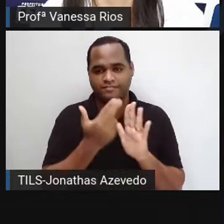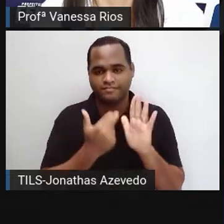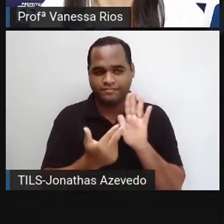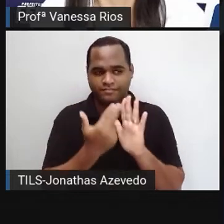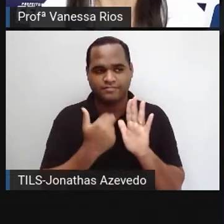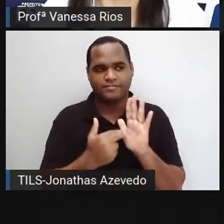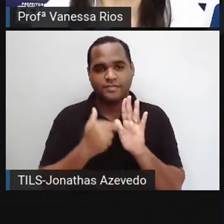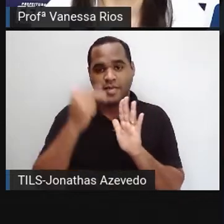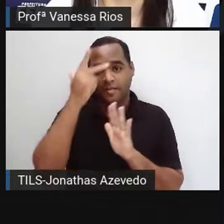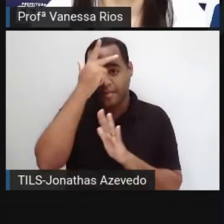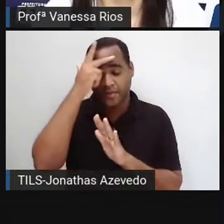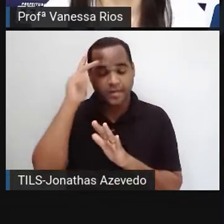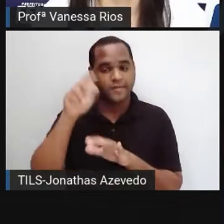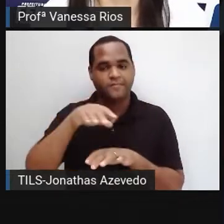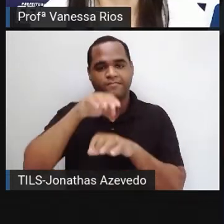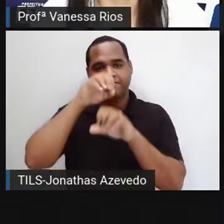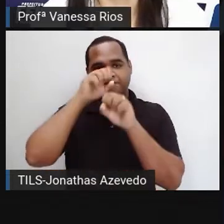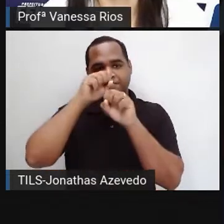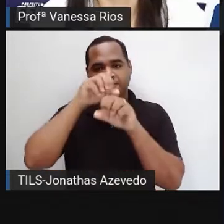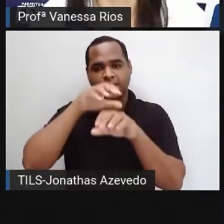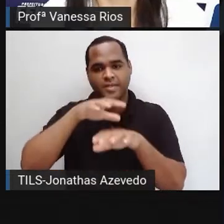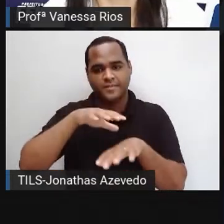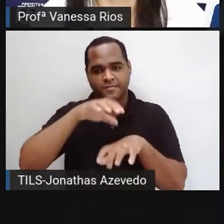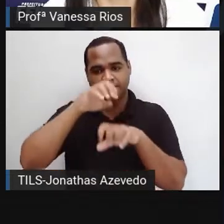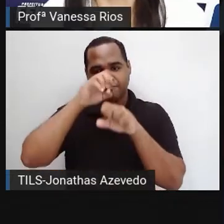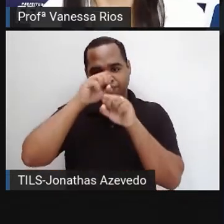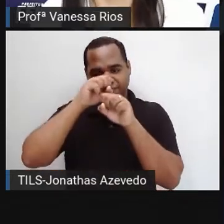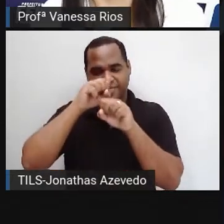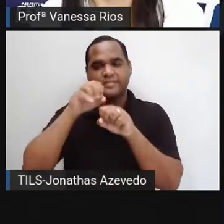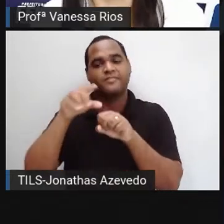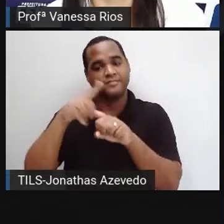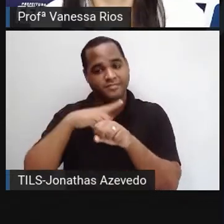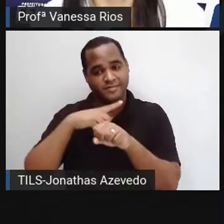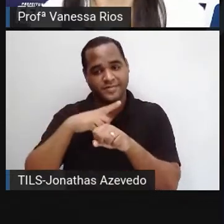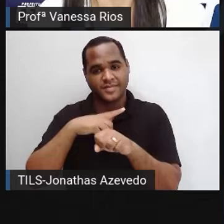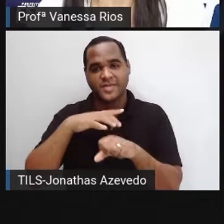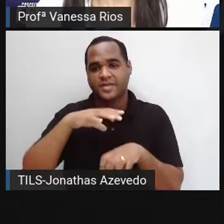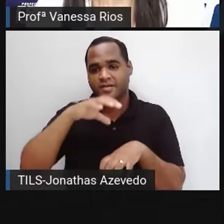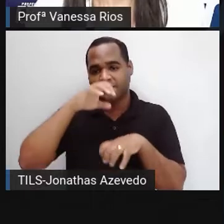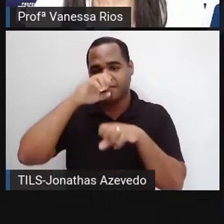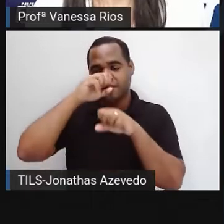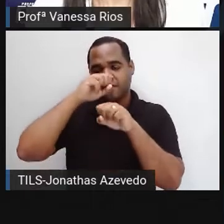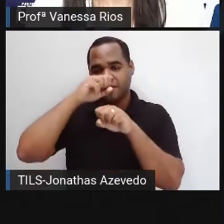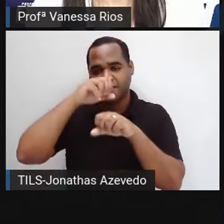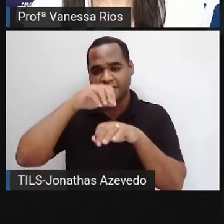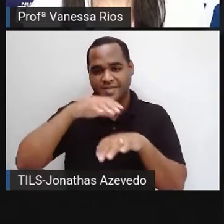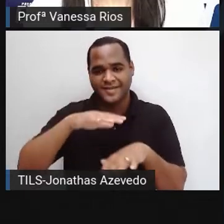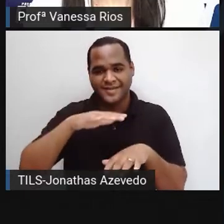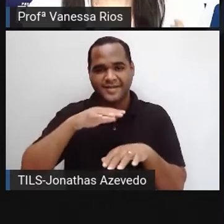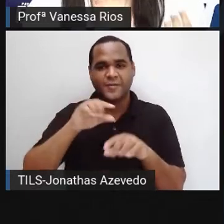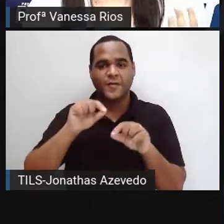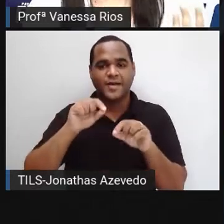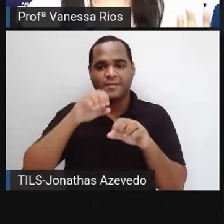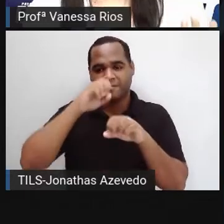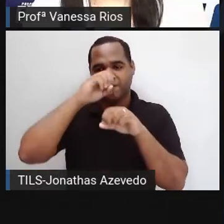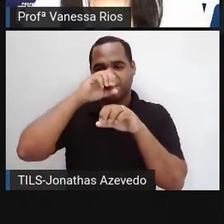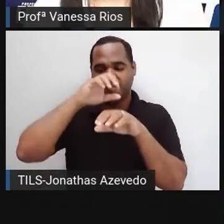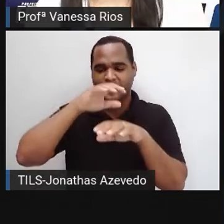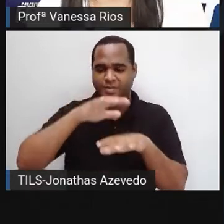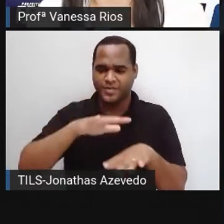pessoa respirando. Então, tanto a inspiração, ó, quanto a